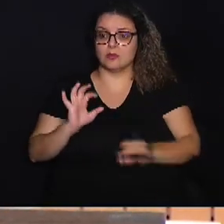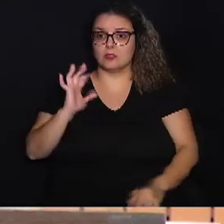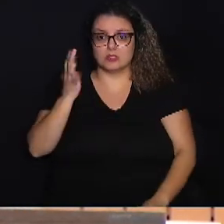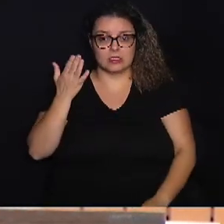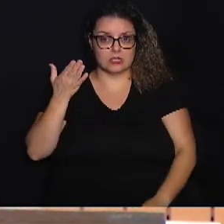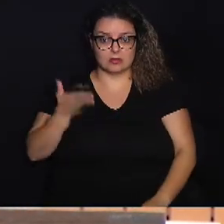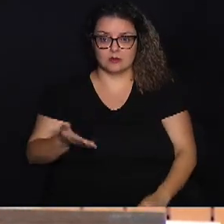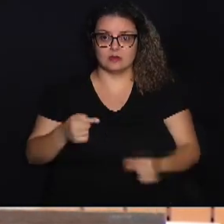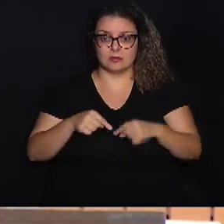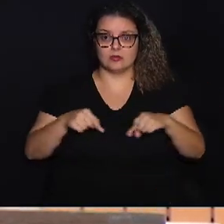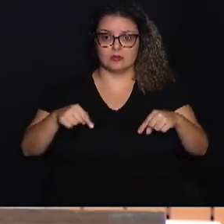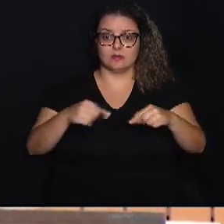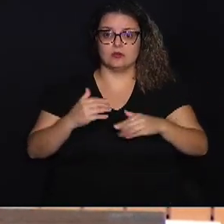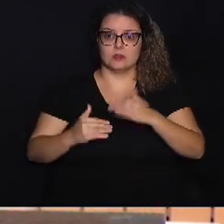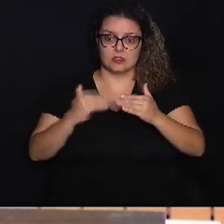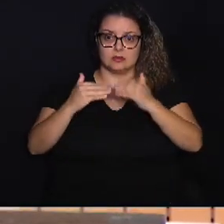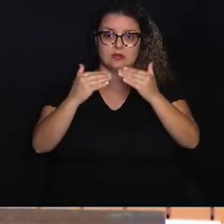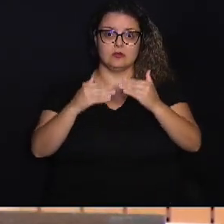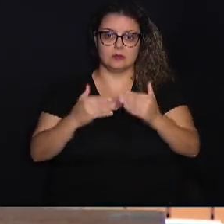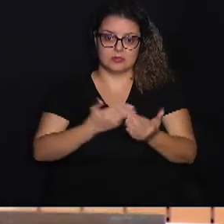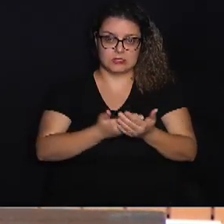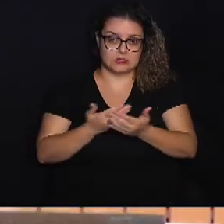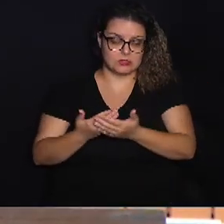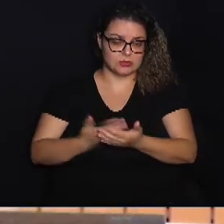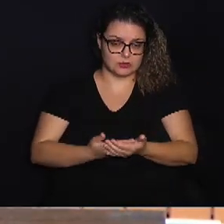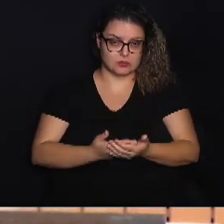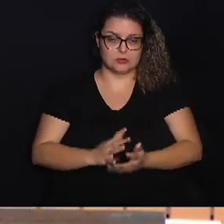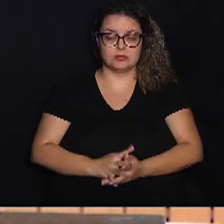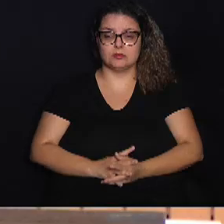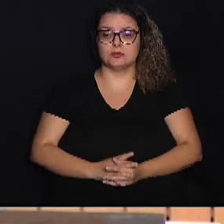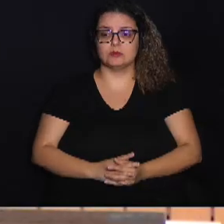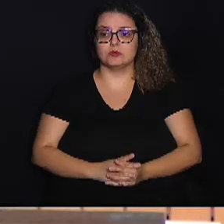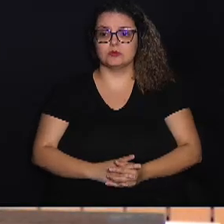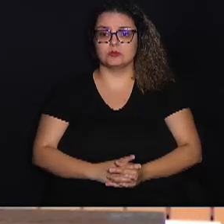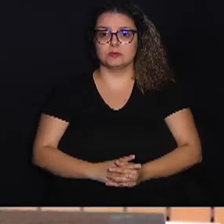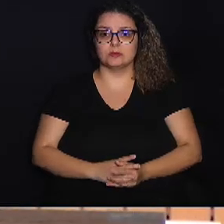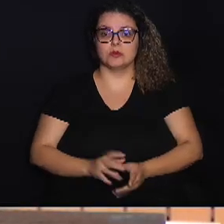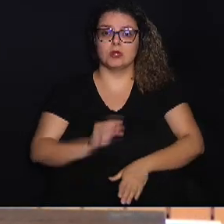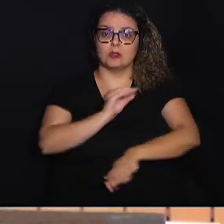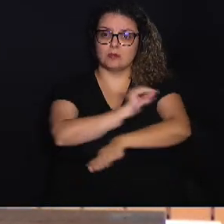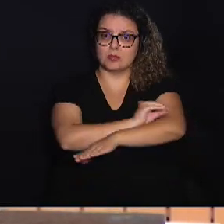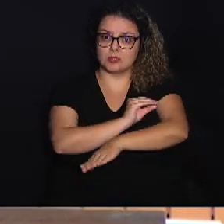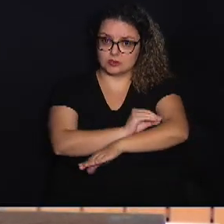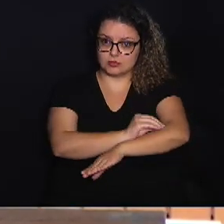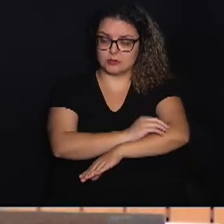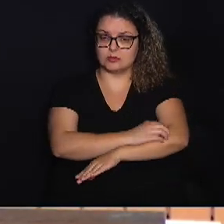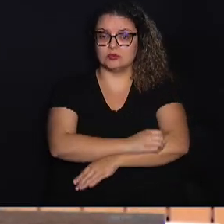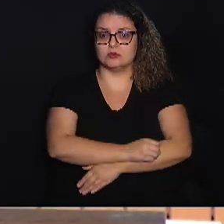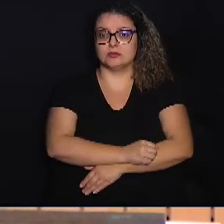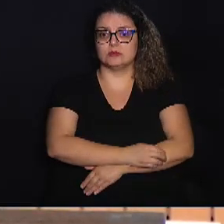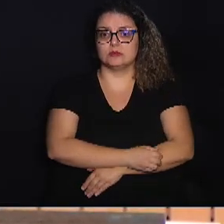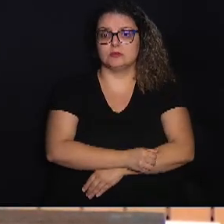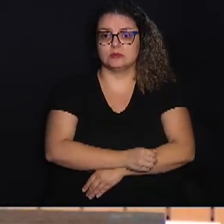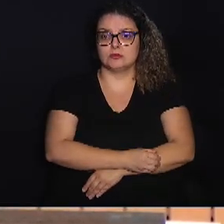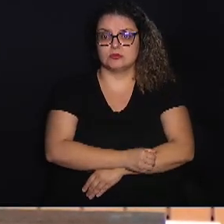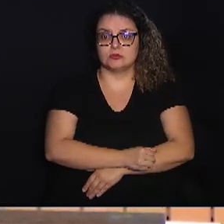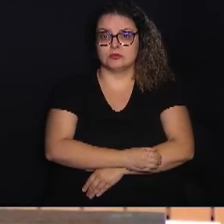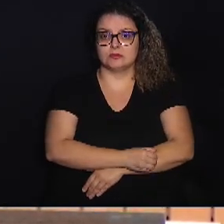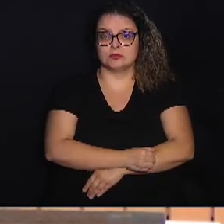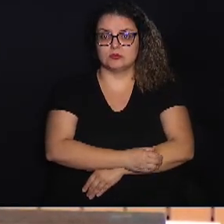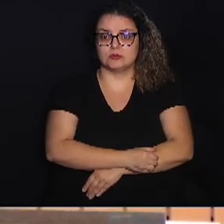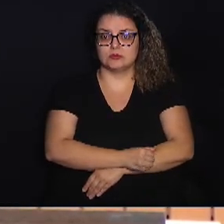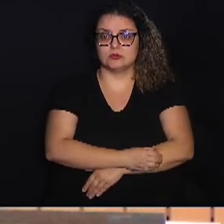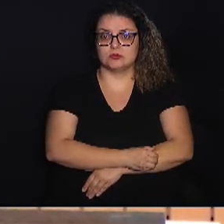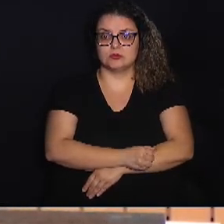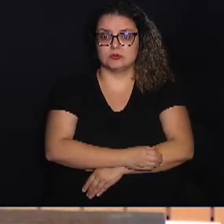sendo desenvolvido em sala de aula as cuidadoras estão atendendo de forma